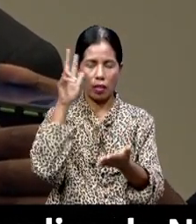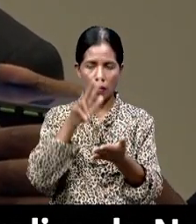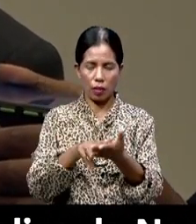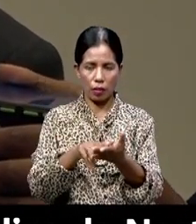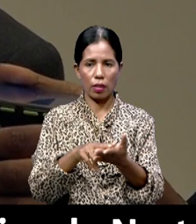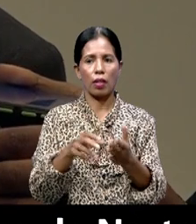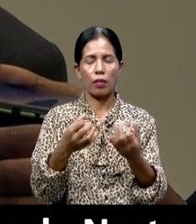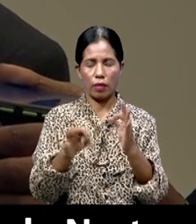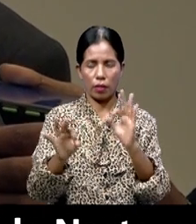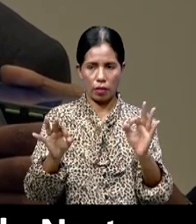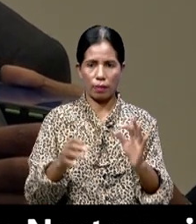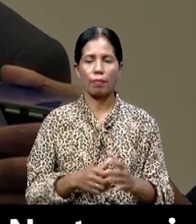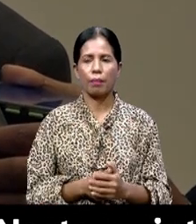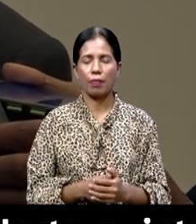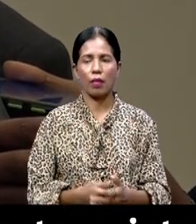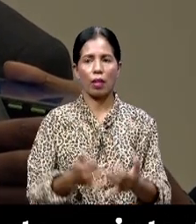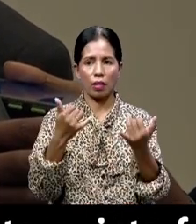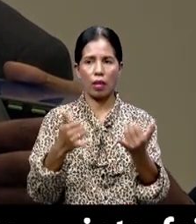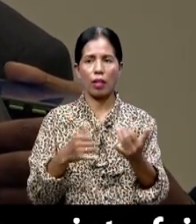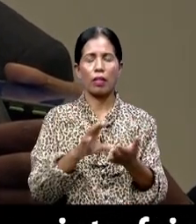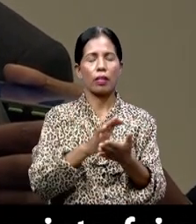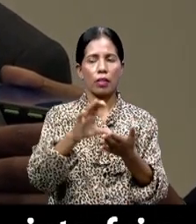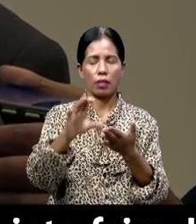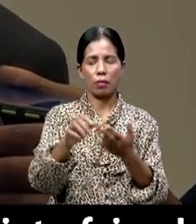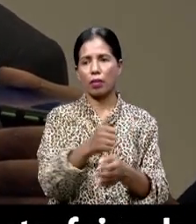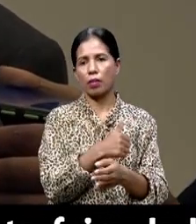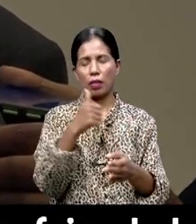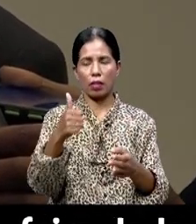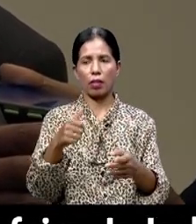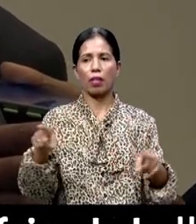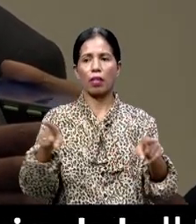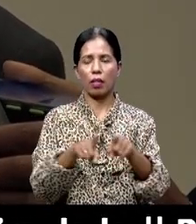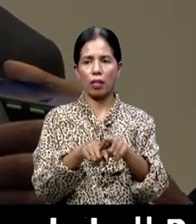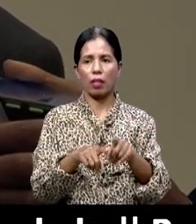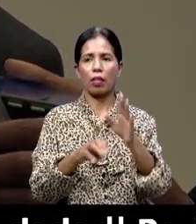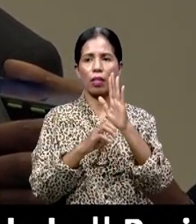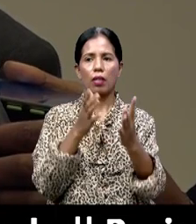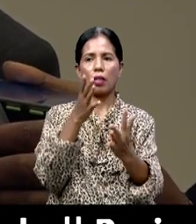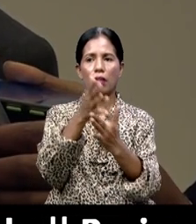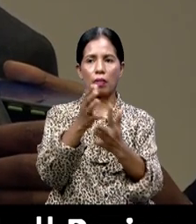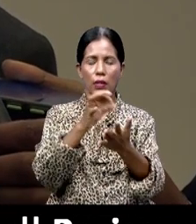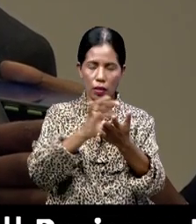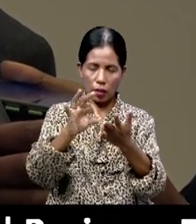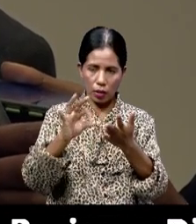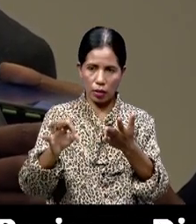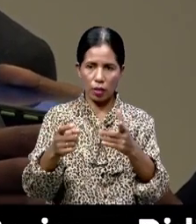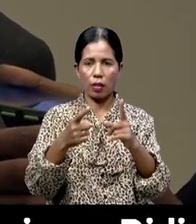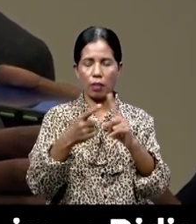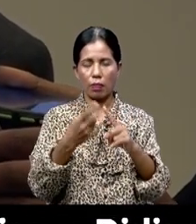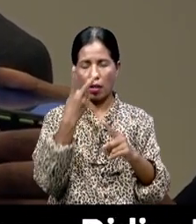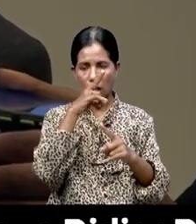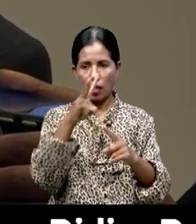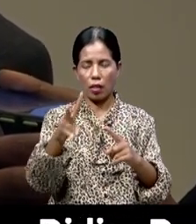acreditação. Agora, centro Siranabemaca, anexam, por exemplo, se Itamela registrado, ba